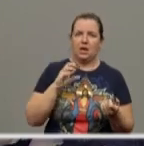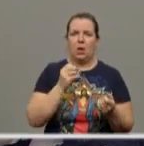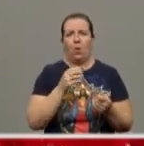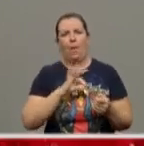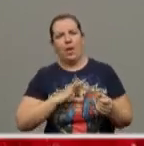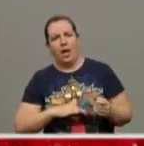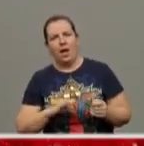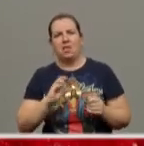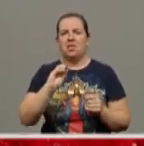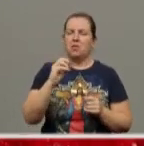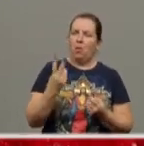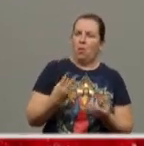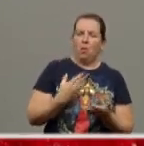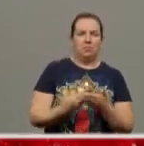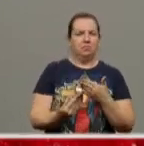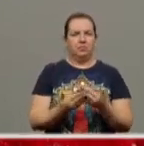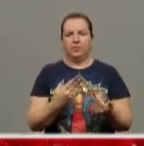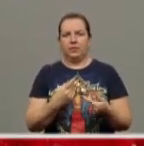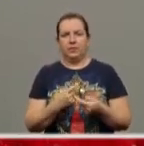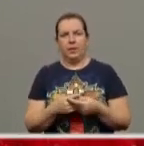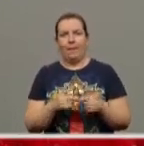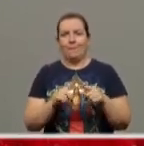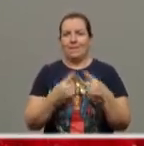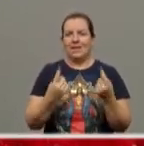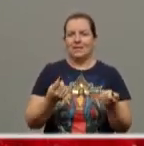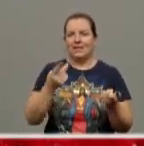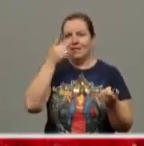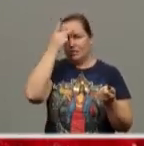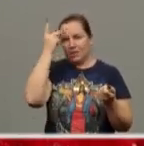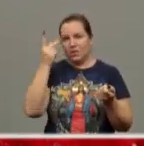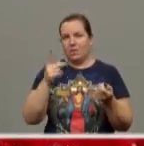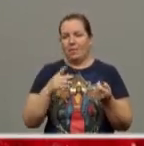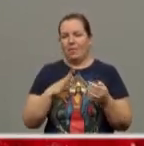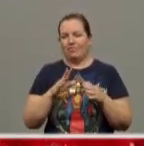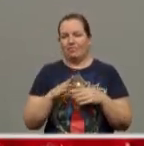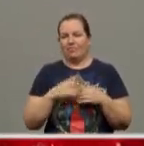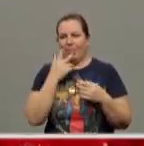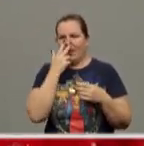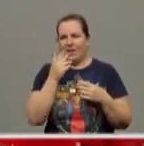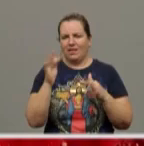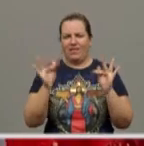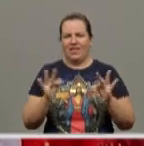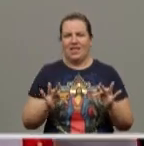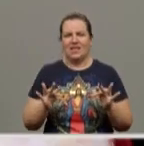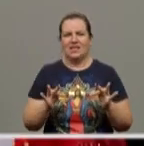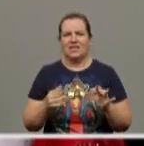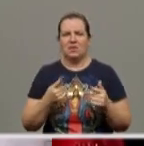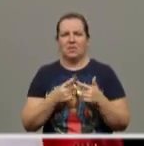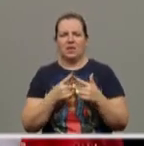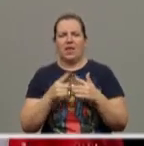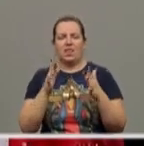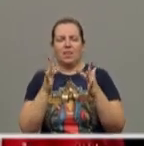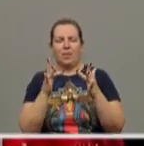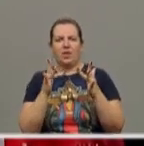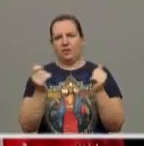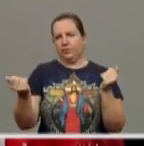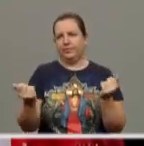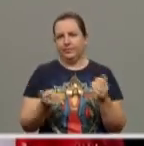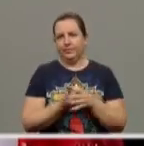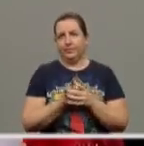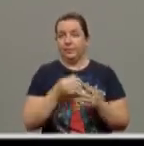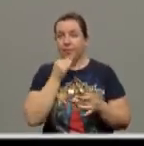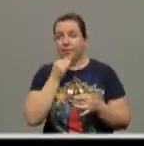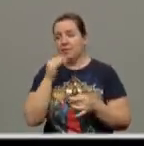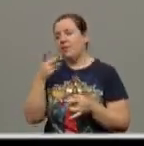felizes quando chega uma pessoa e fala assim: eu estou namorando. Aí todo mundo: nossa, está namorando? Que bênção! Ai, que lindo,